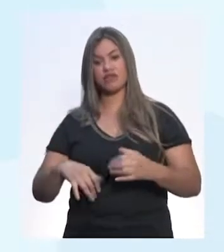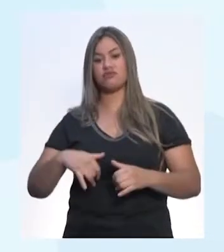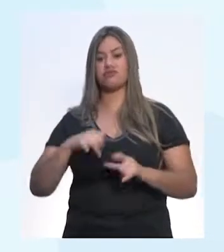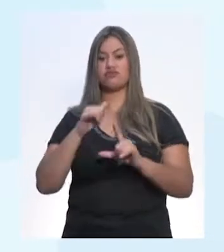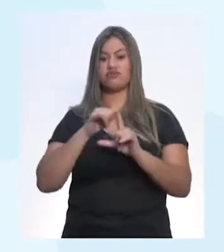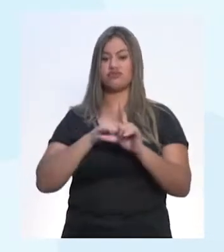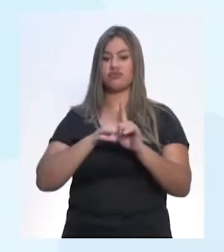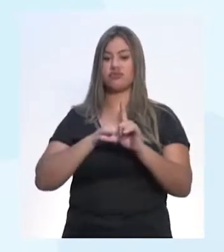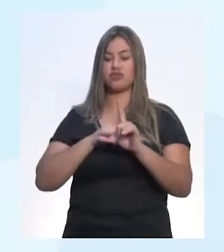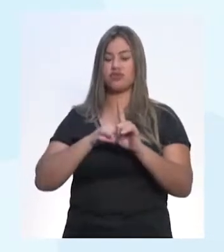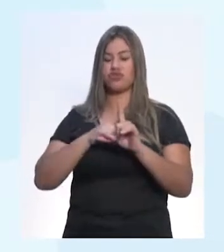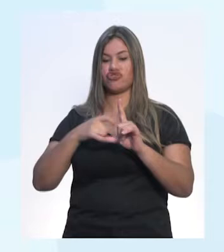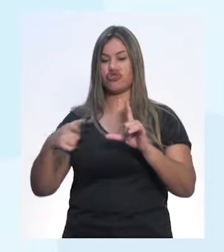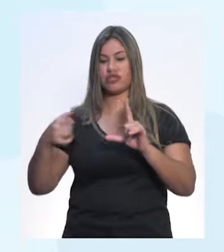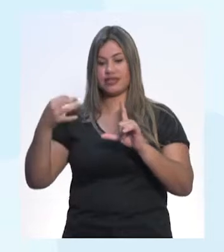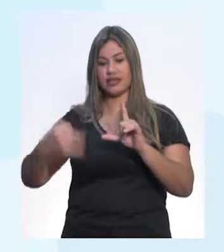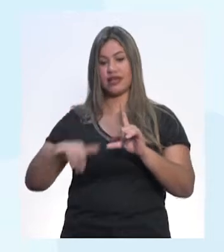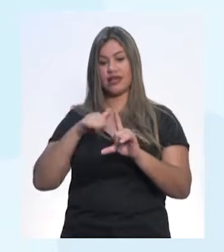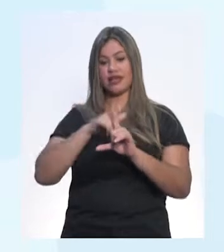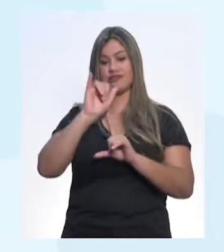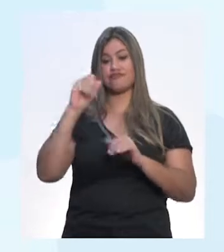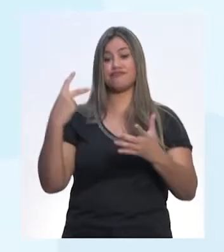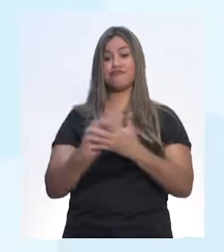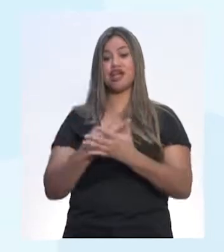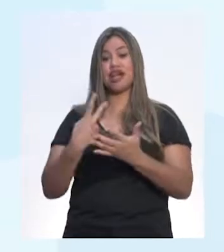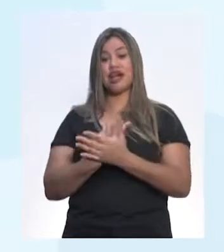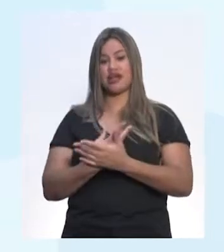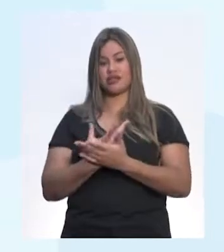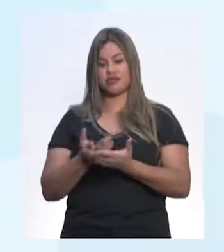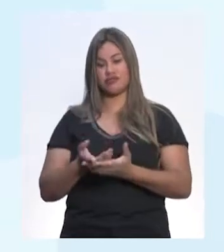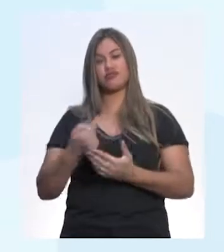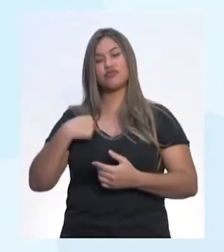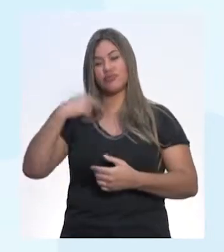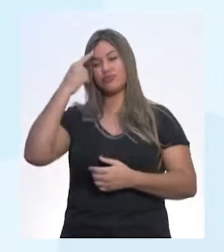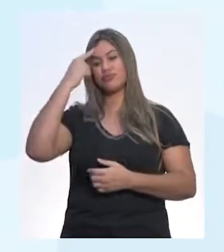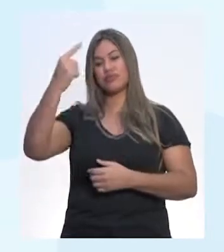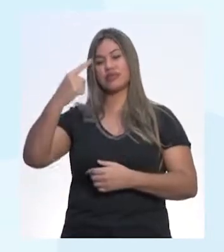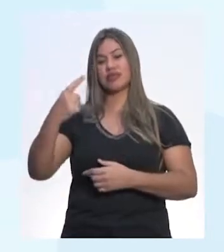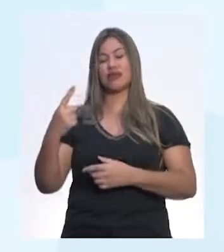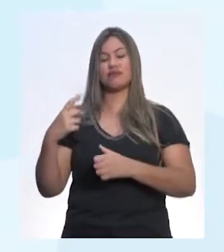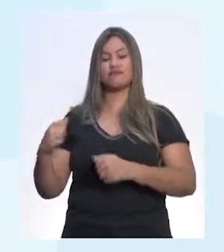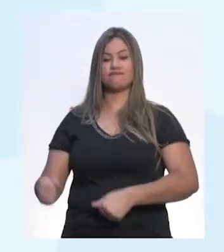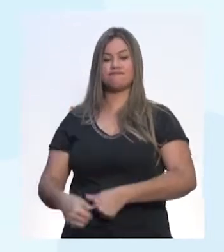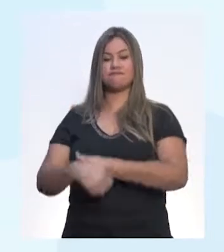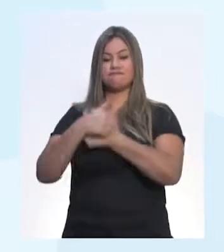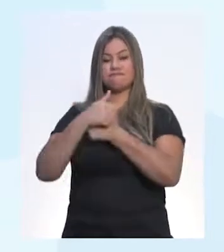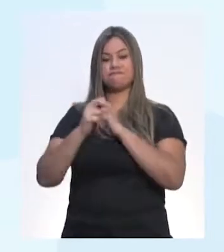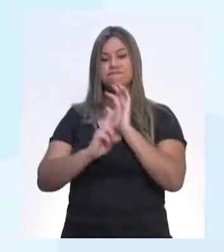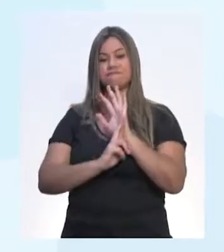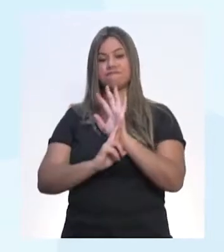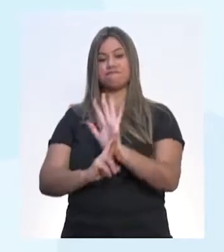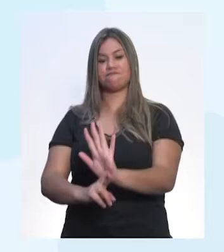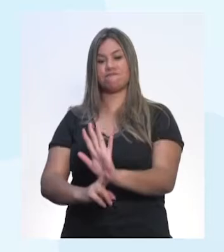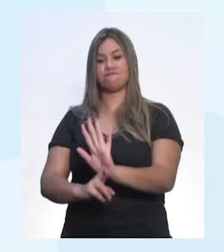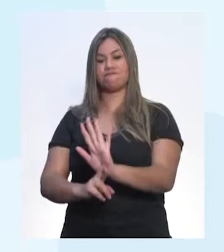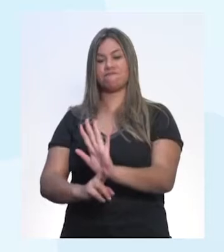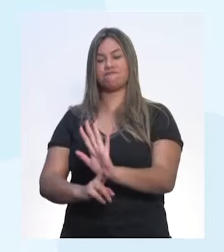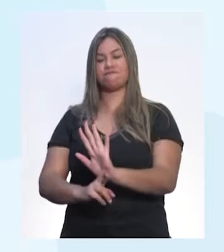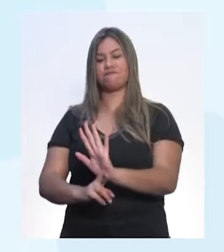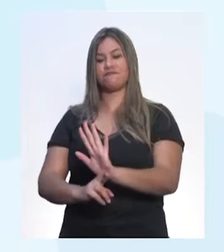Y. Agora eu tenho que pensar na equação que